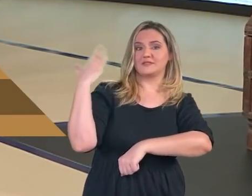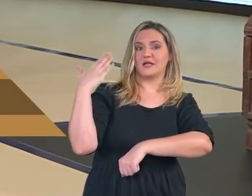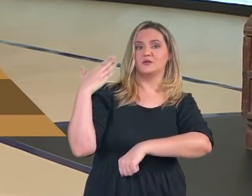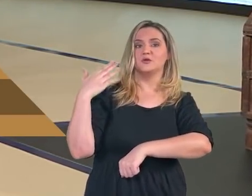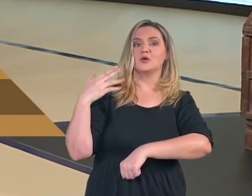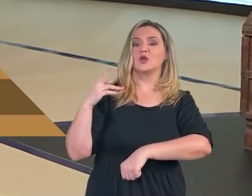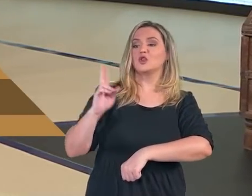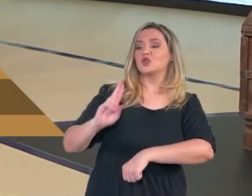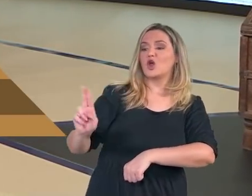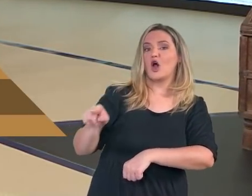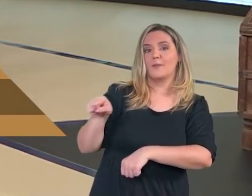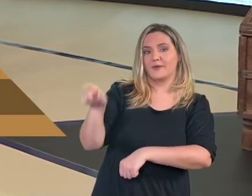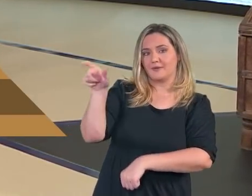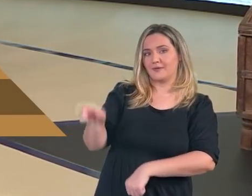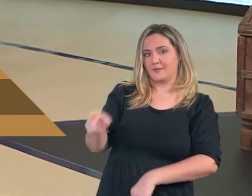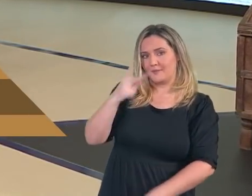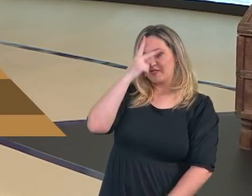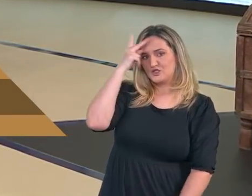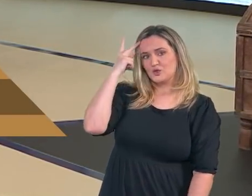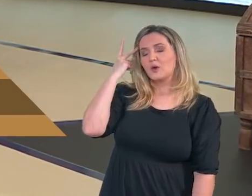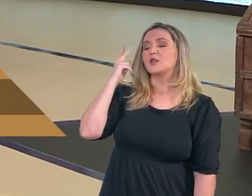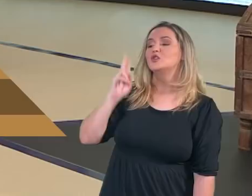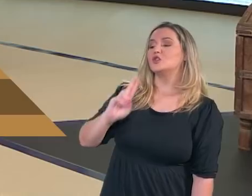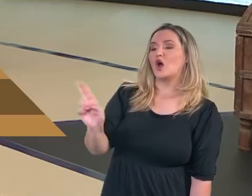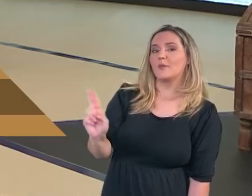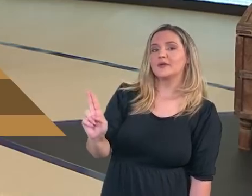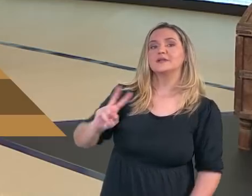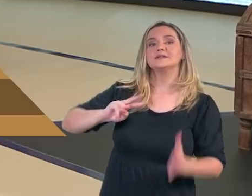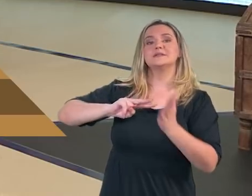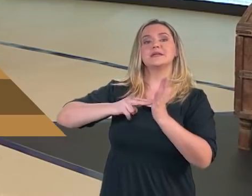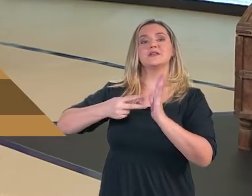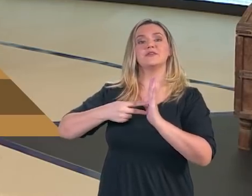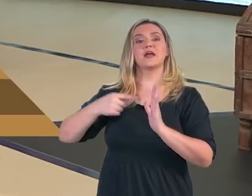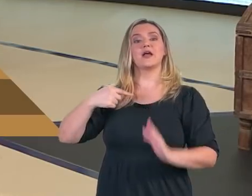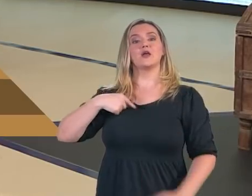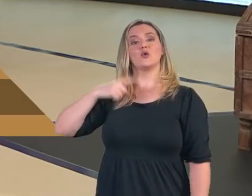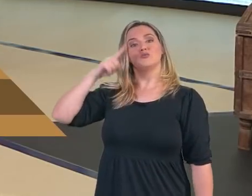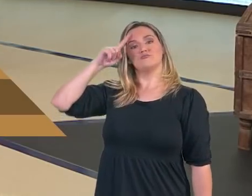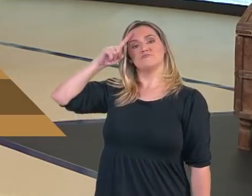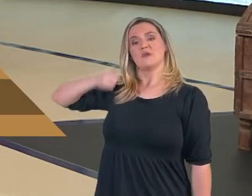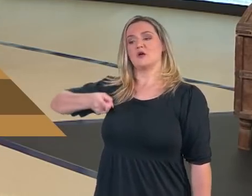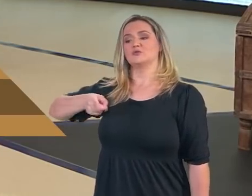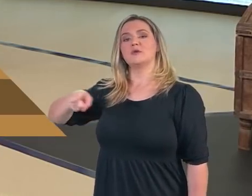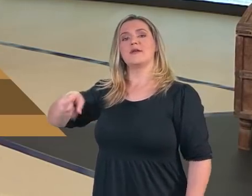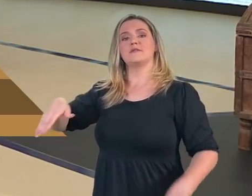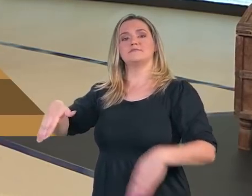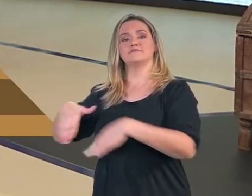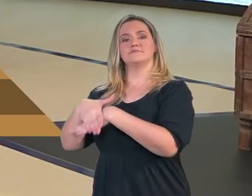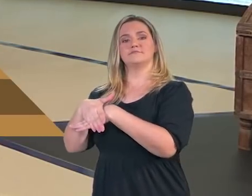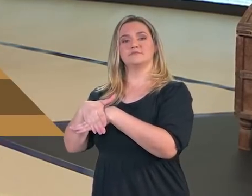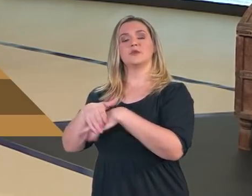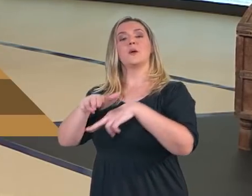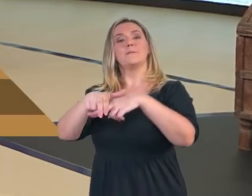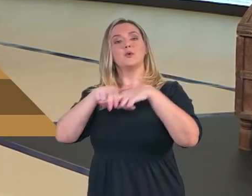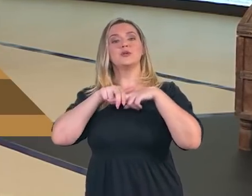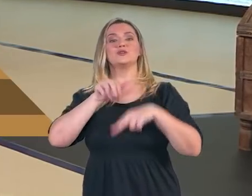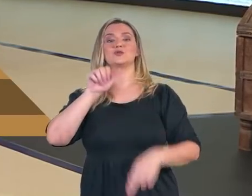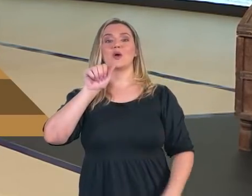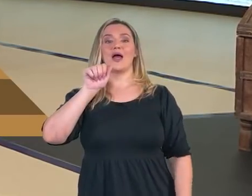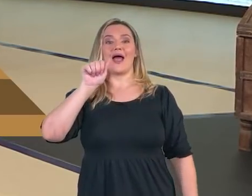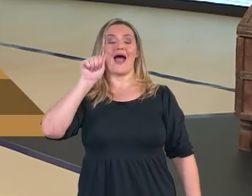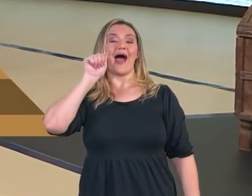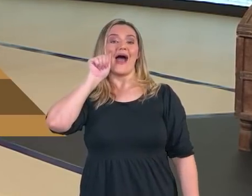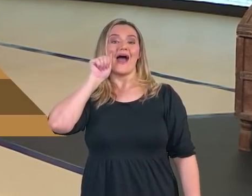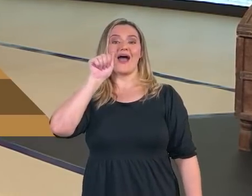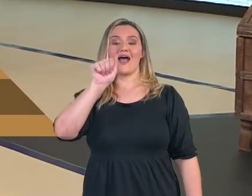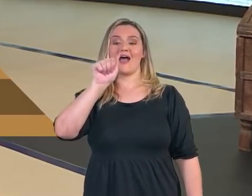a uma coisa, a uma pessoa, seria o mesmo que ter domínio sobre ela. Por isso que Adão é chamado a dar nome